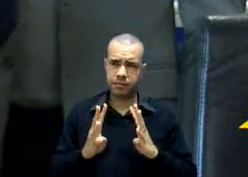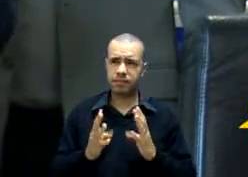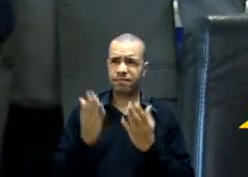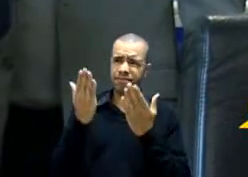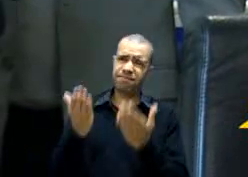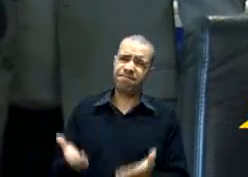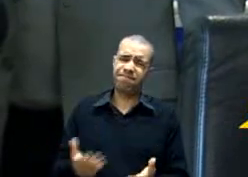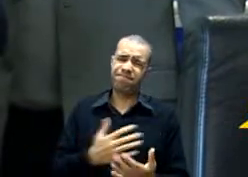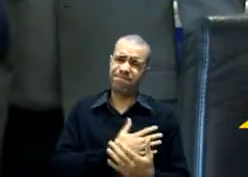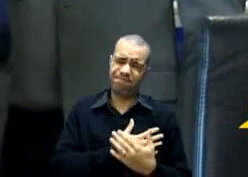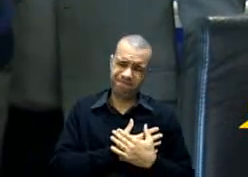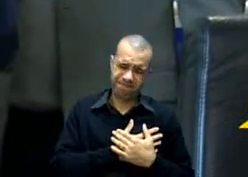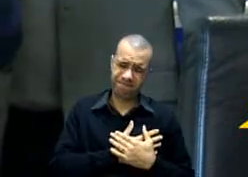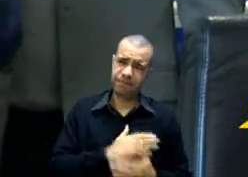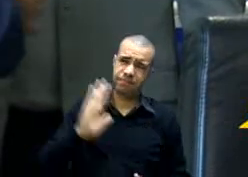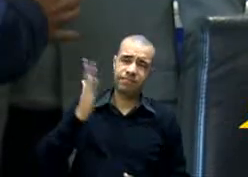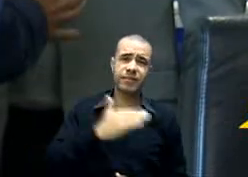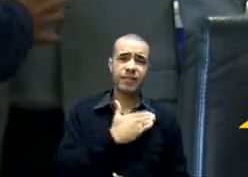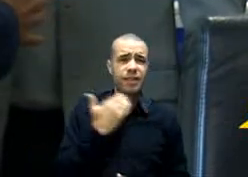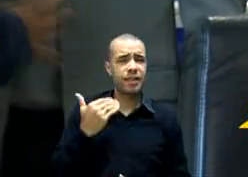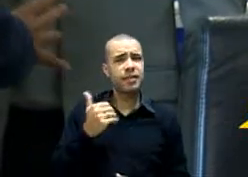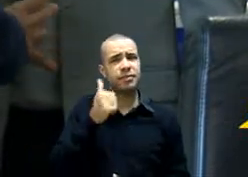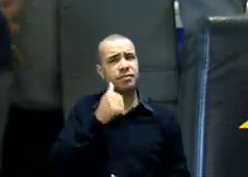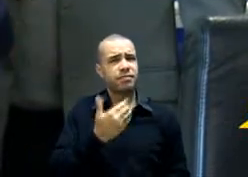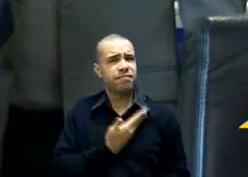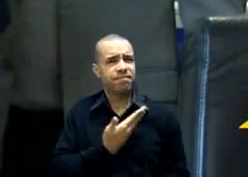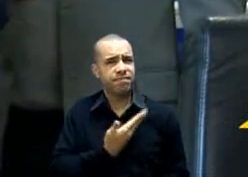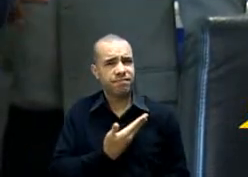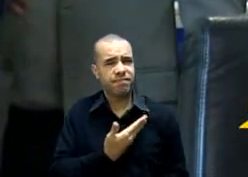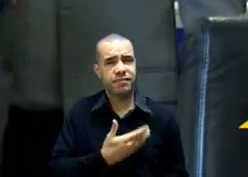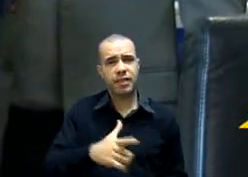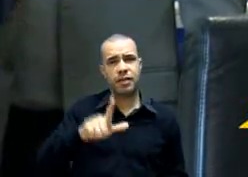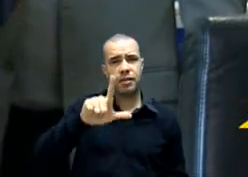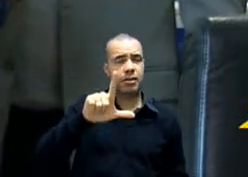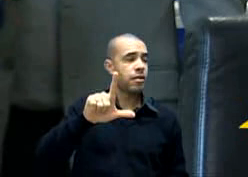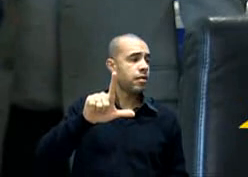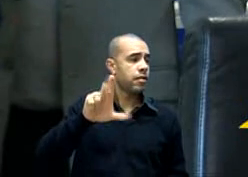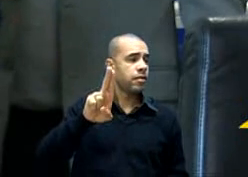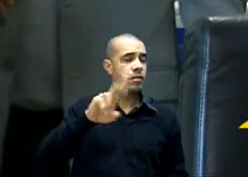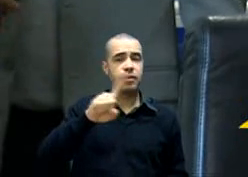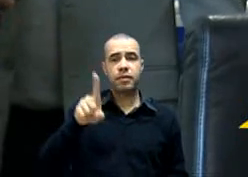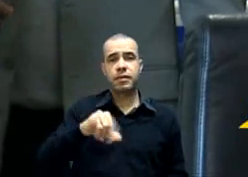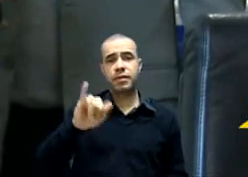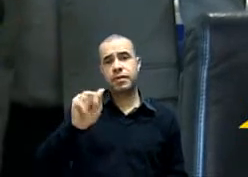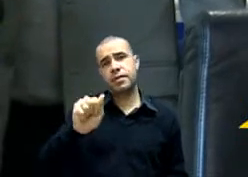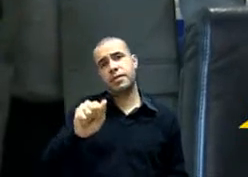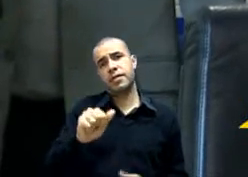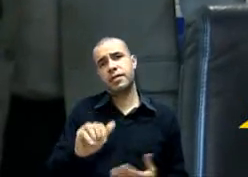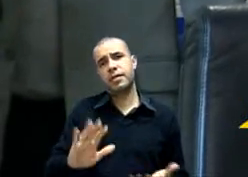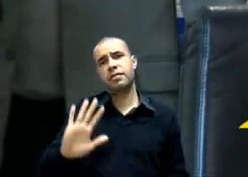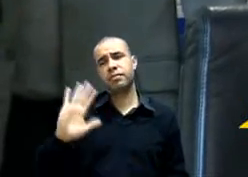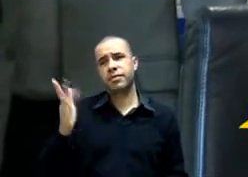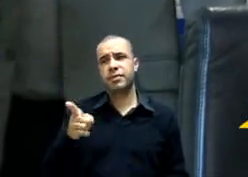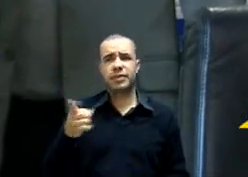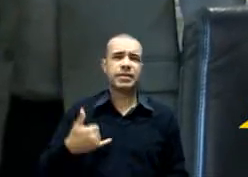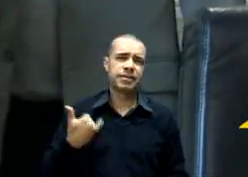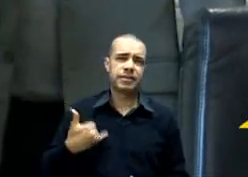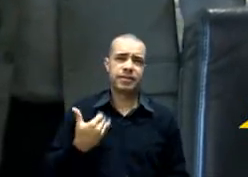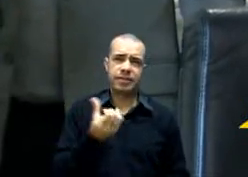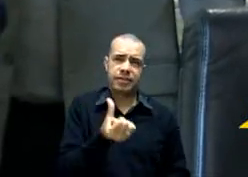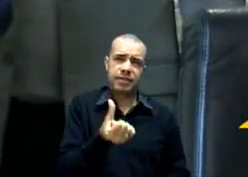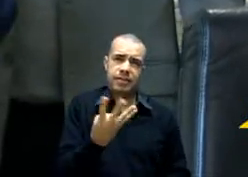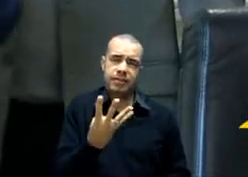da nossa amiga, senhora Dona Luzia Aparecida Neto de Carvalho, aos 64 anos de